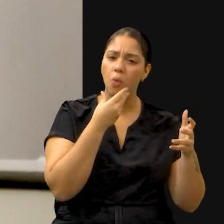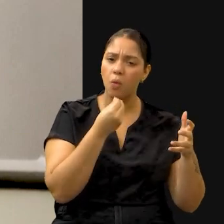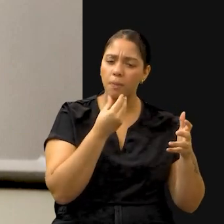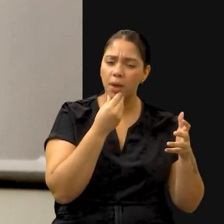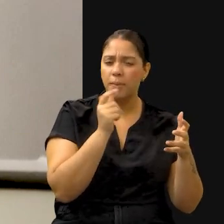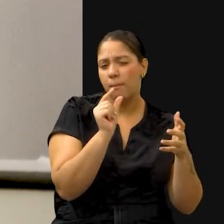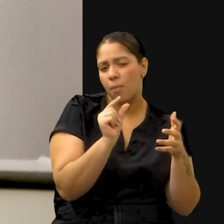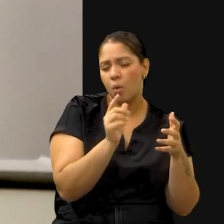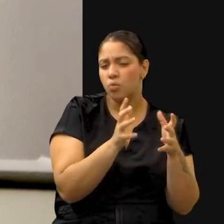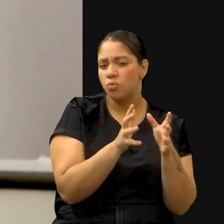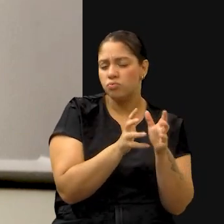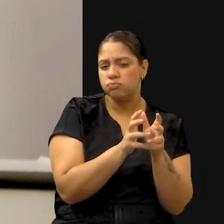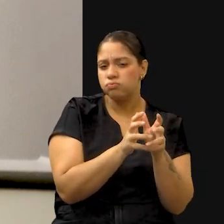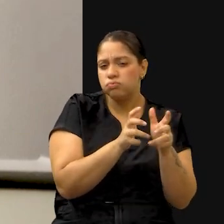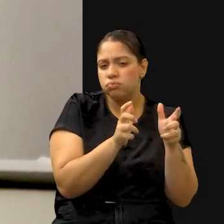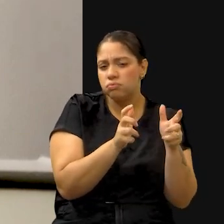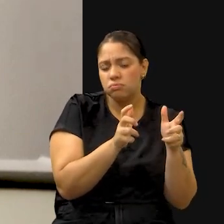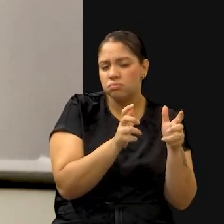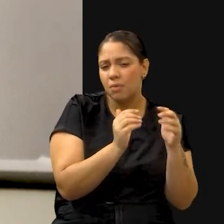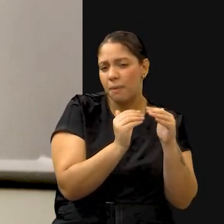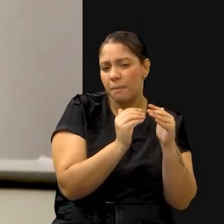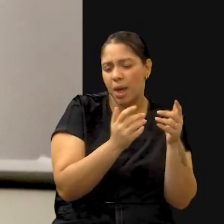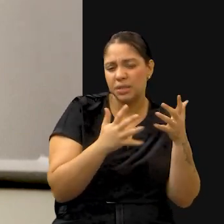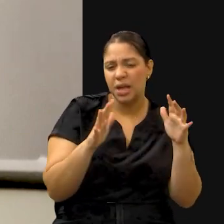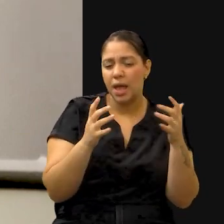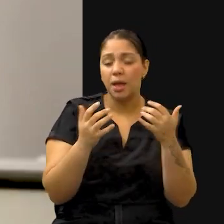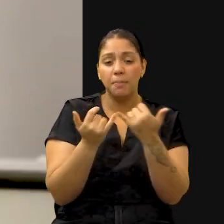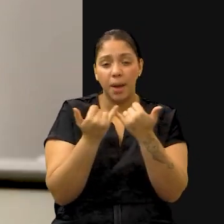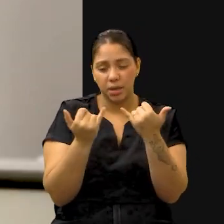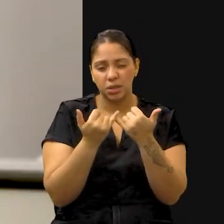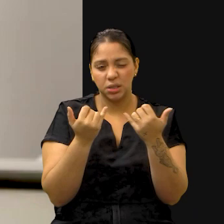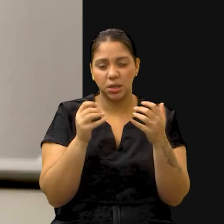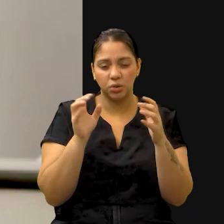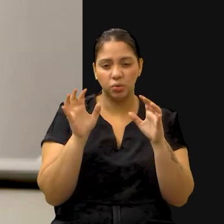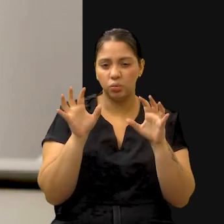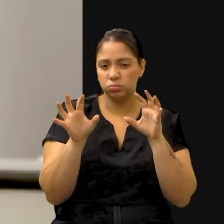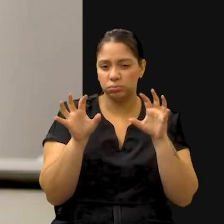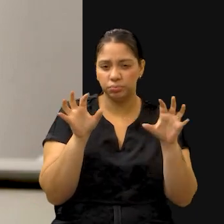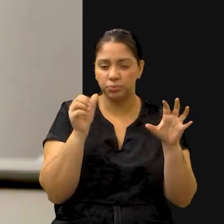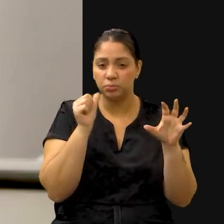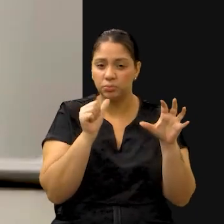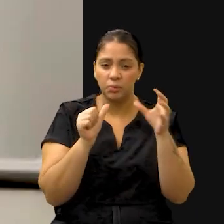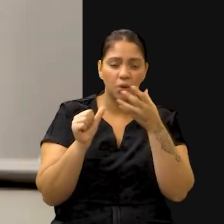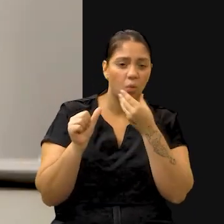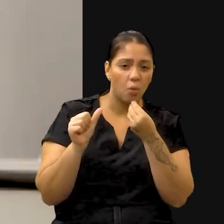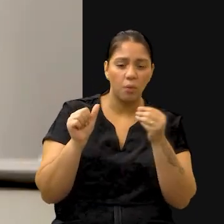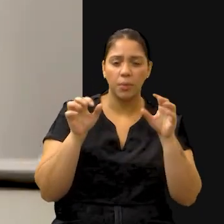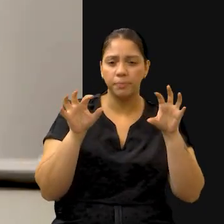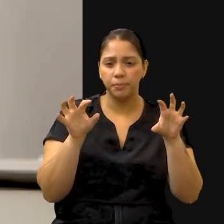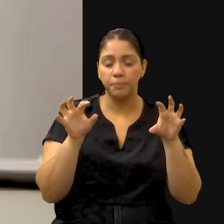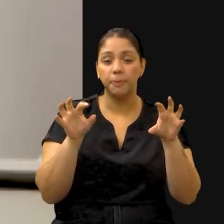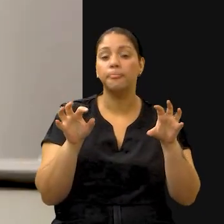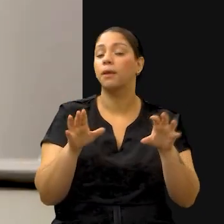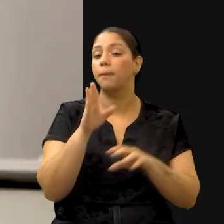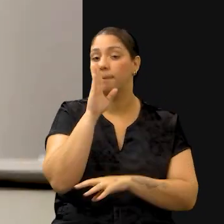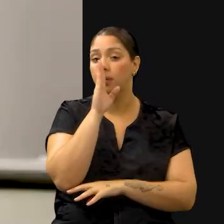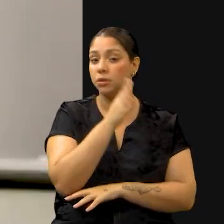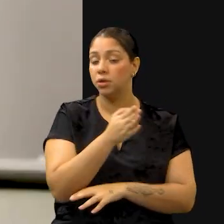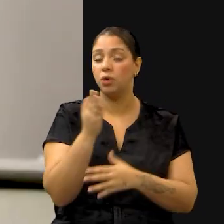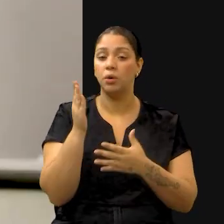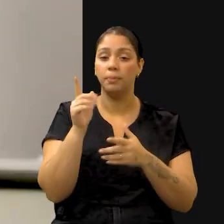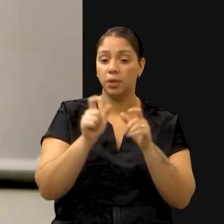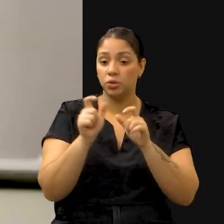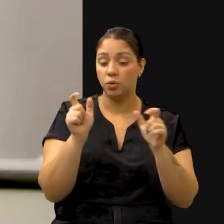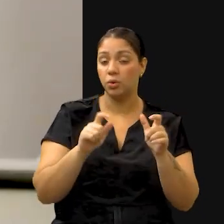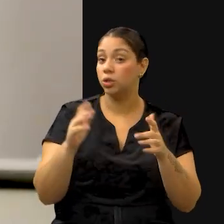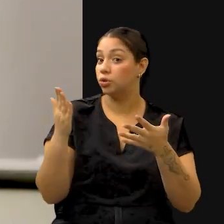de tumores em homens, mas a gente vê que são números muito próximos. E principalmente quando a gente fala de pessoas